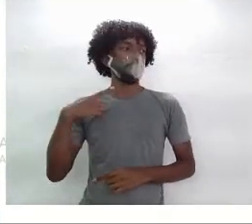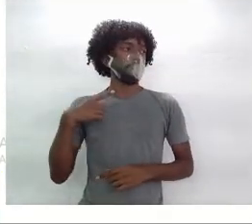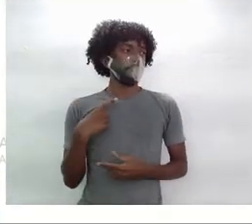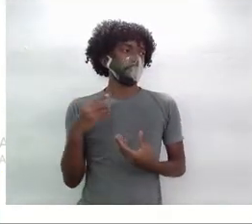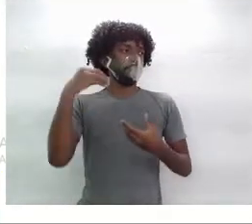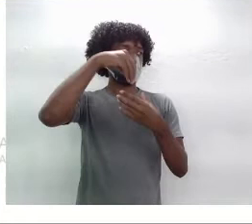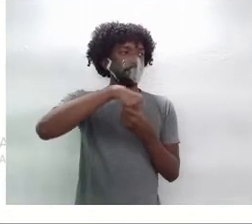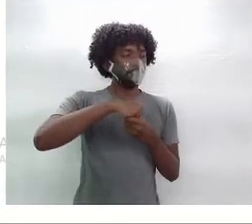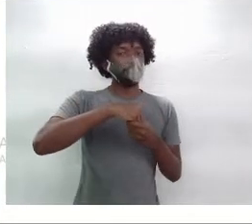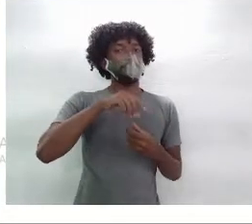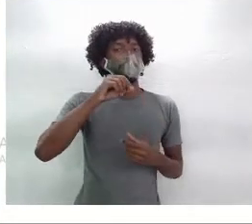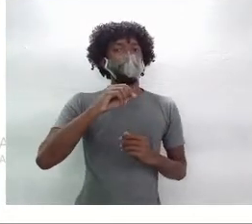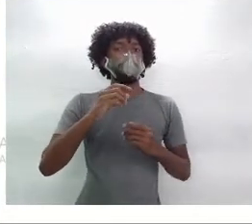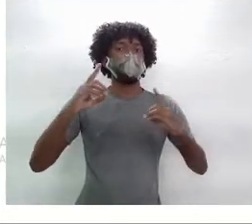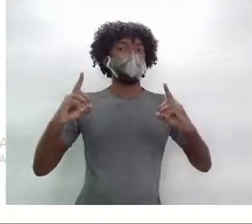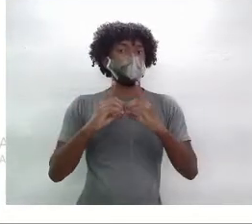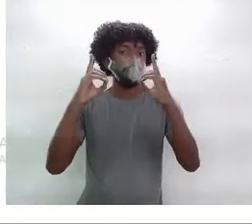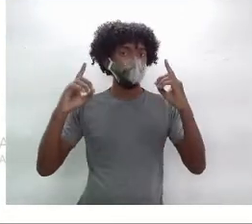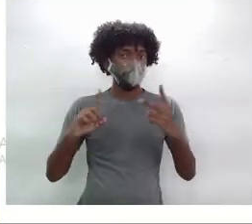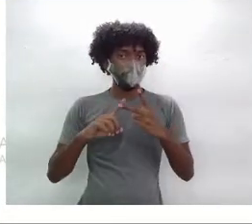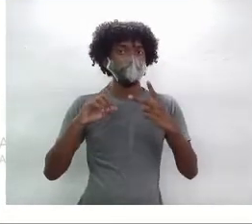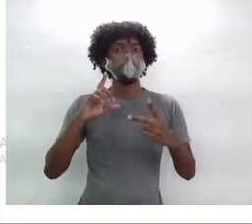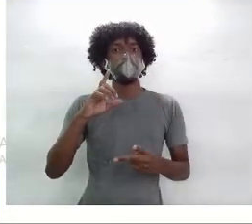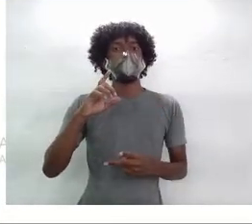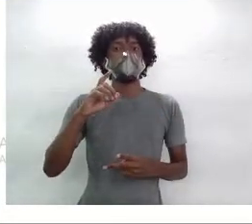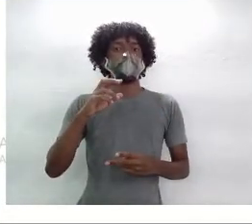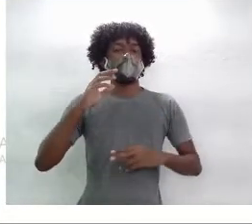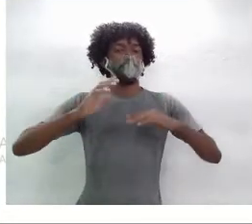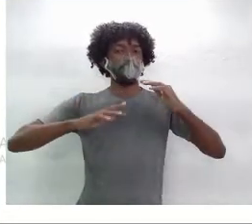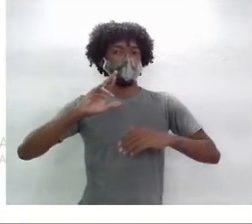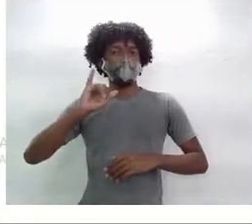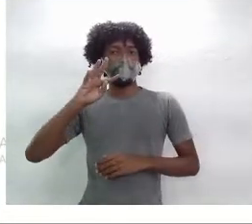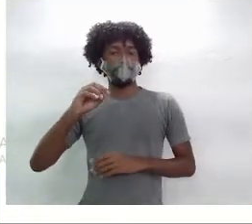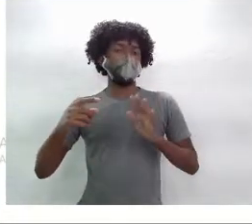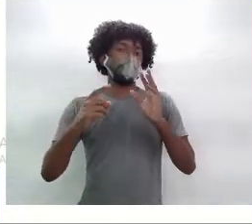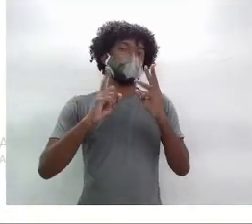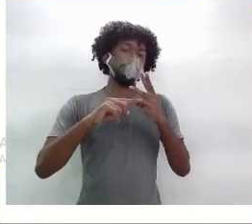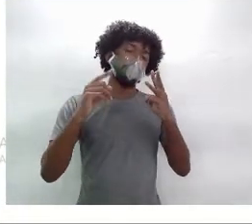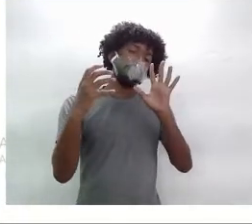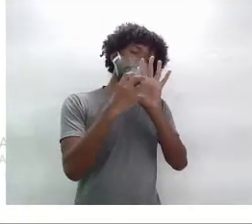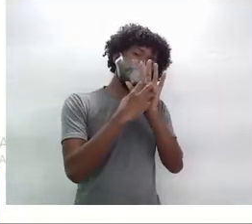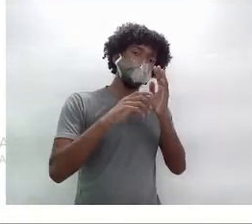sua doutrina, seus ritos, seus símbolos, seu templo,